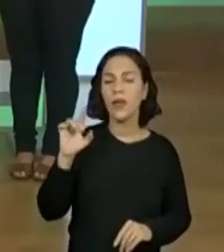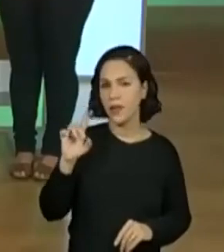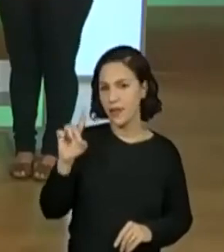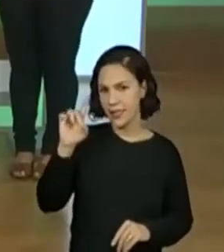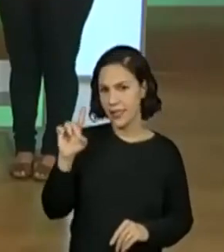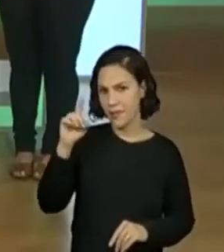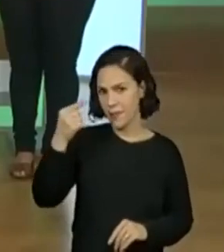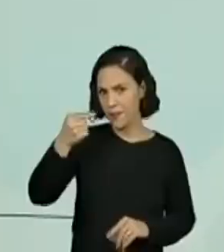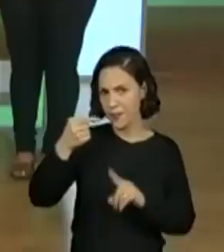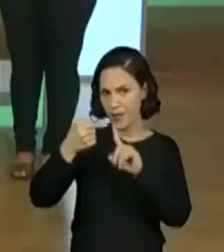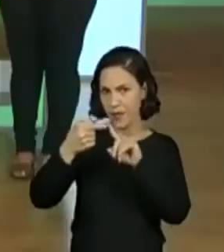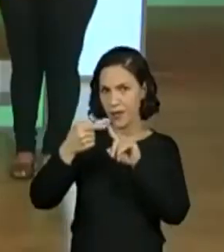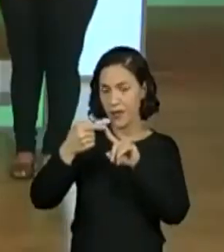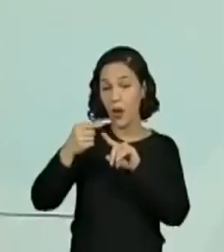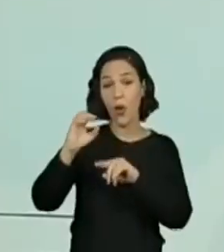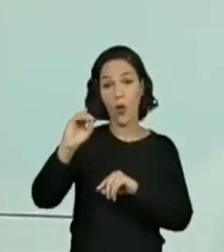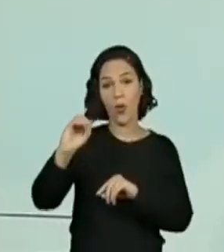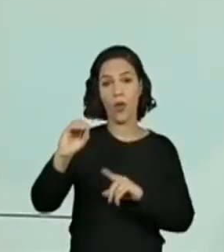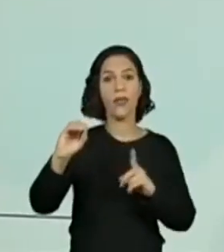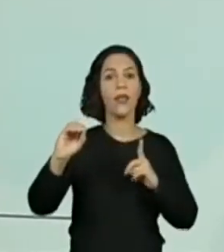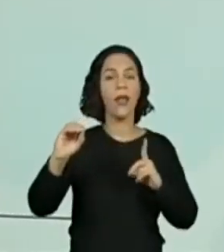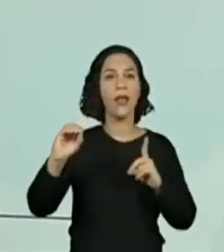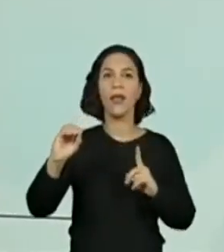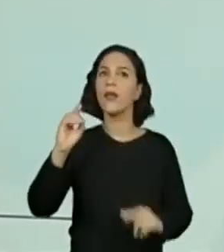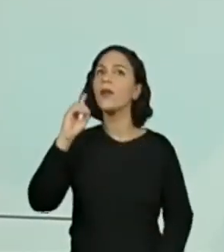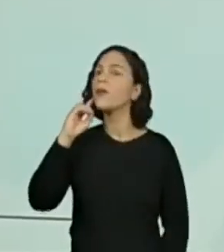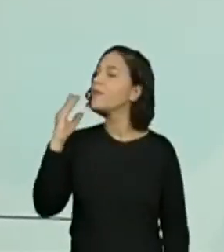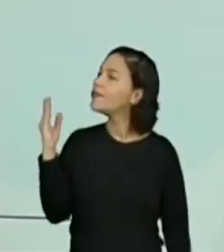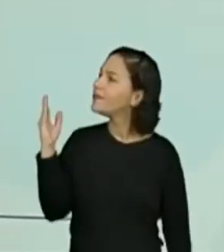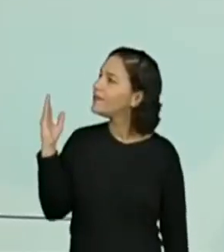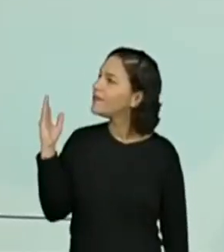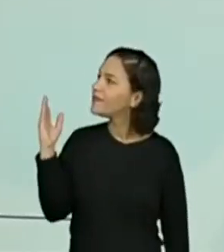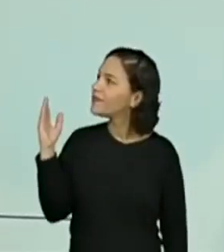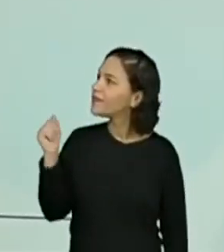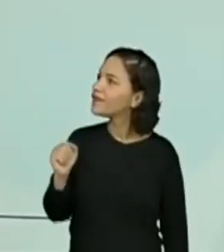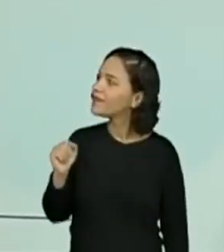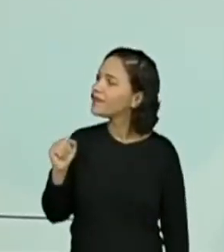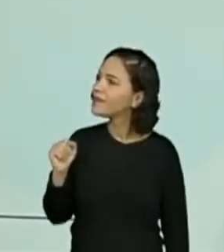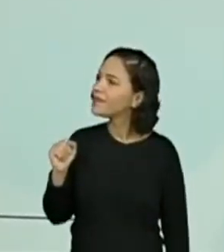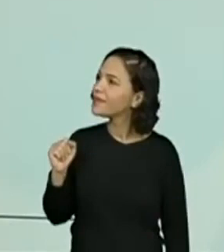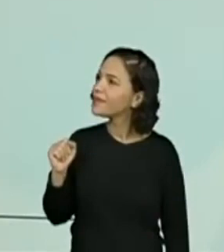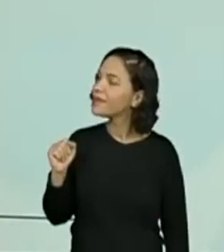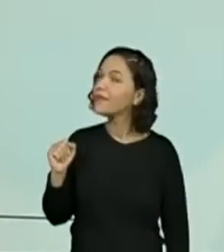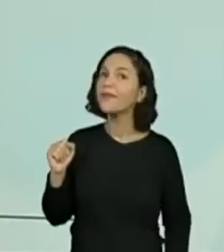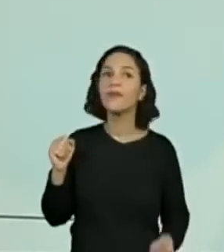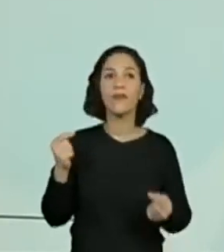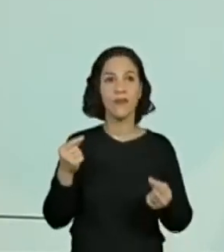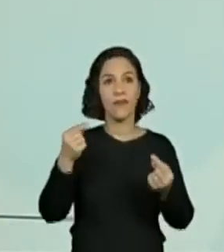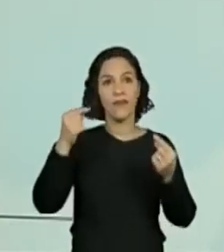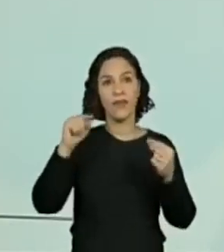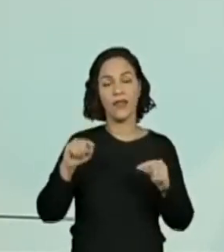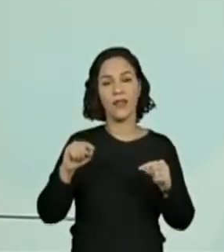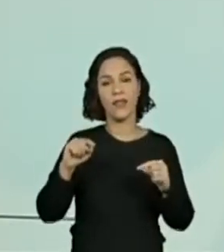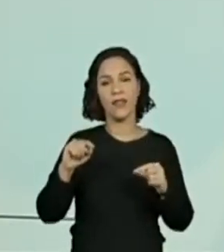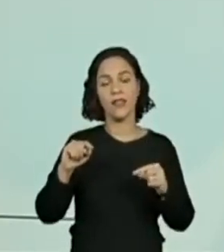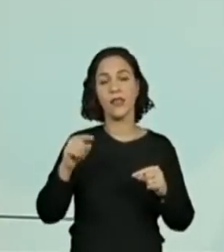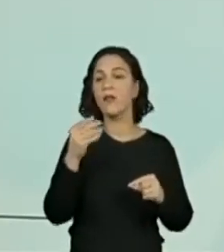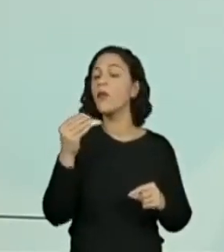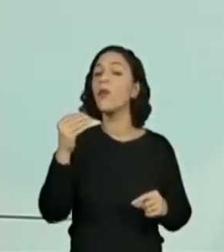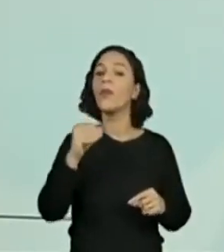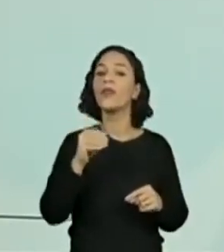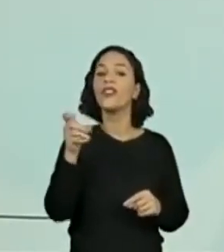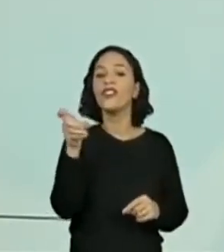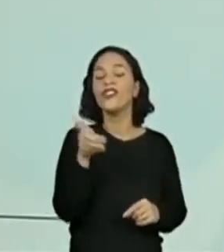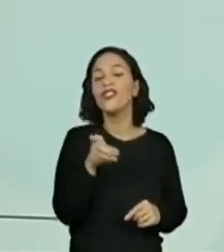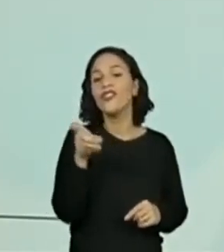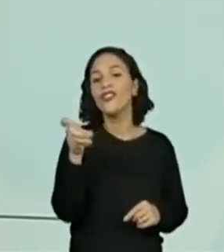escrita aqui a gente tem um O, né? Que a gente está querendo. Esse colega... Não usou. Ele usou a